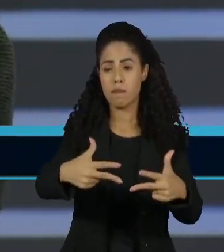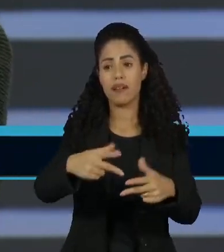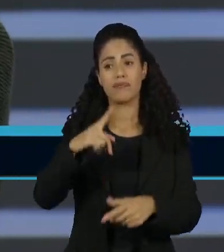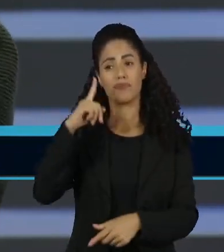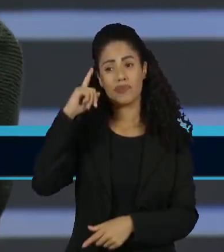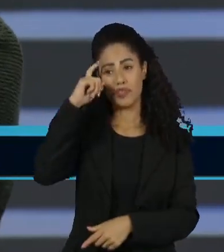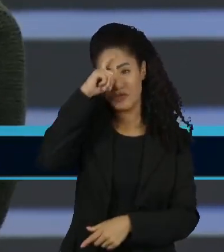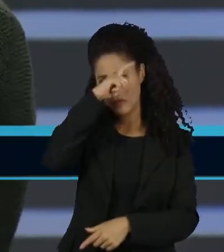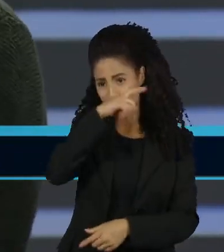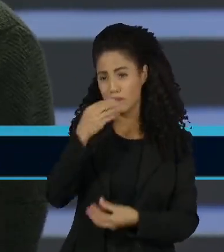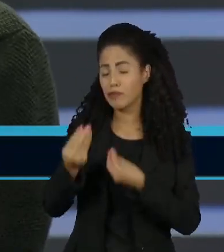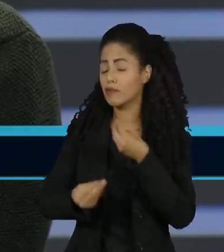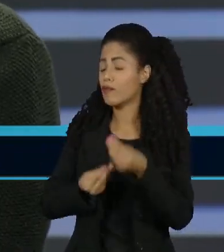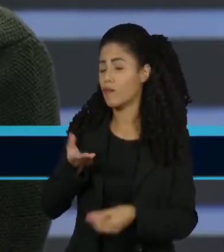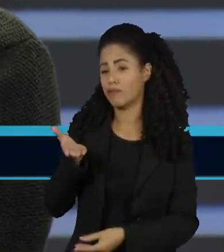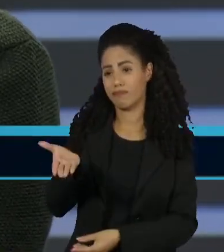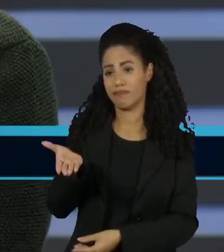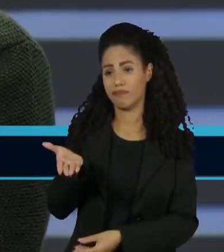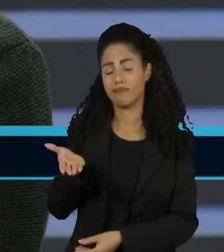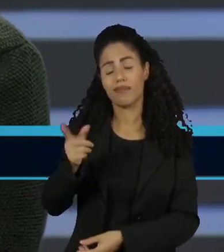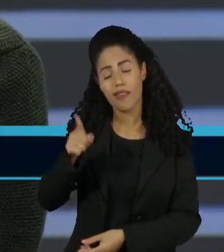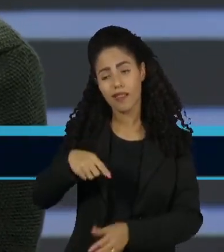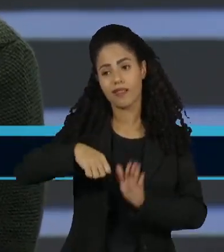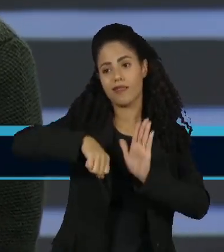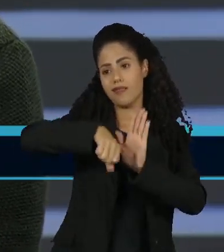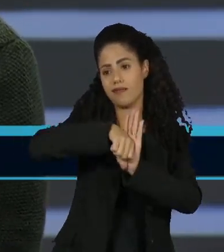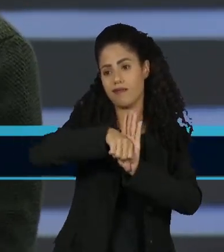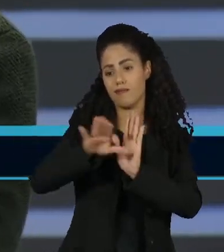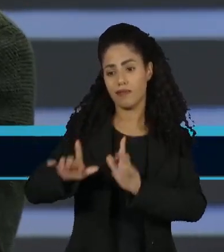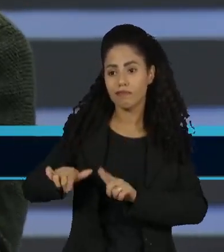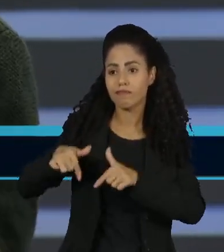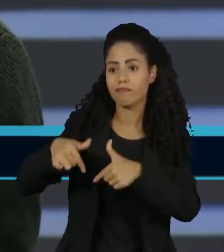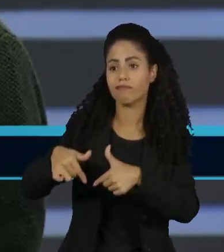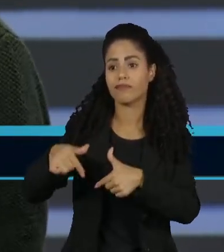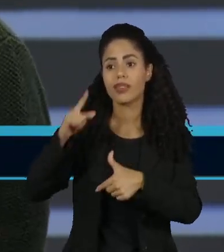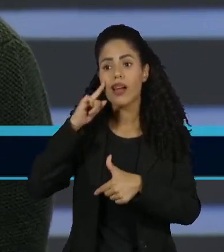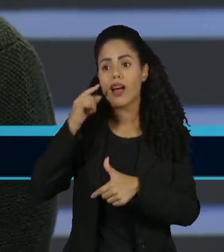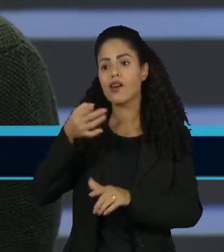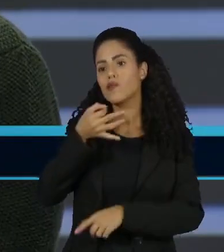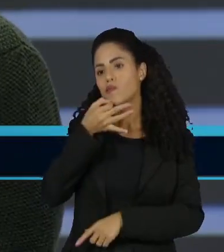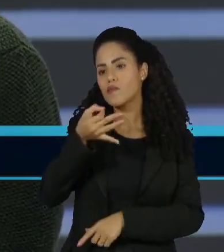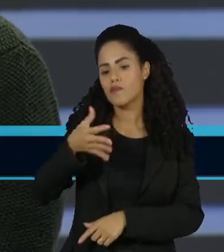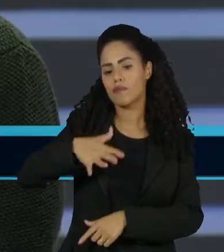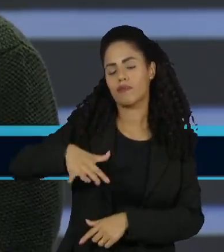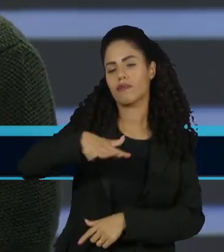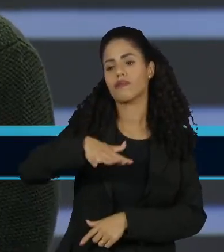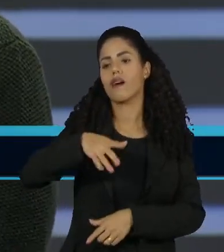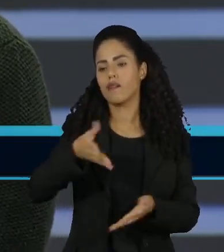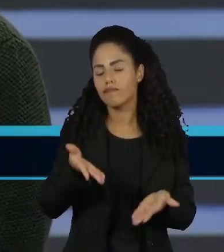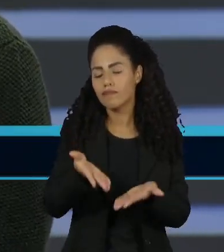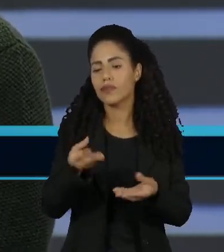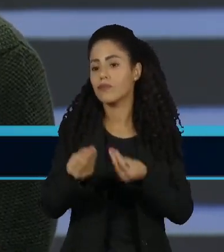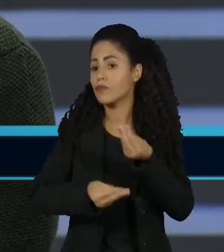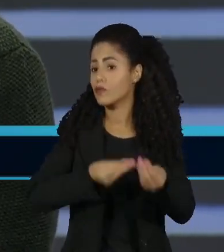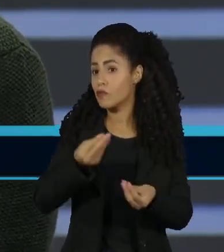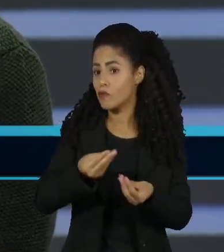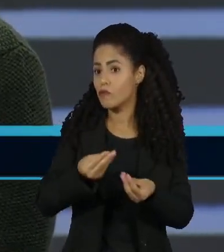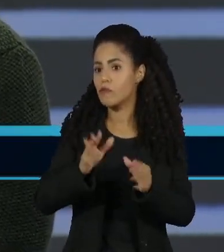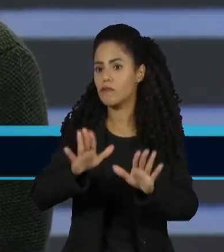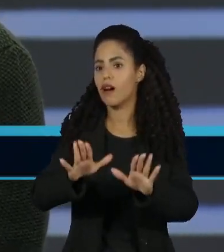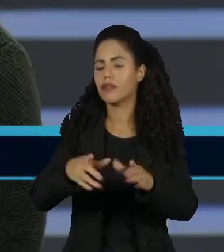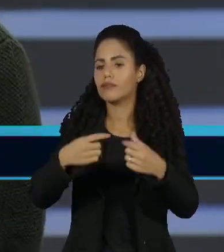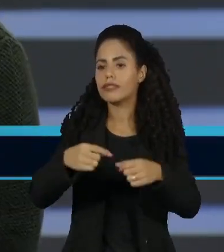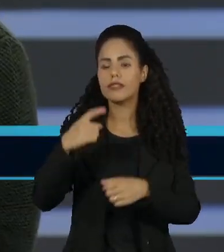a legitimidade dessas ações aos olhos da opinião pública de maneira geral. E não é preciso